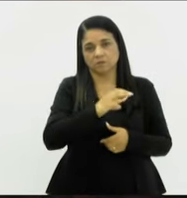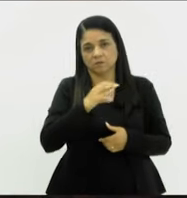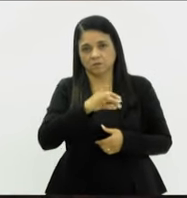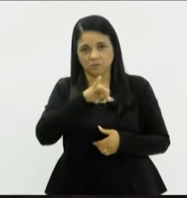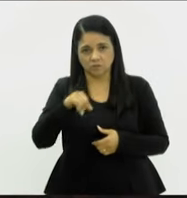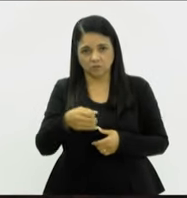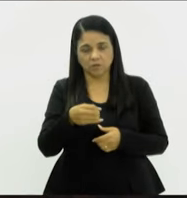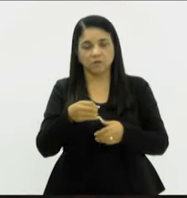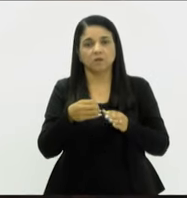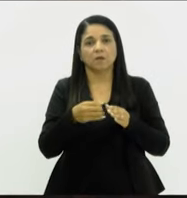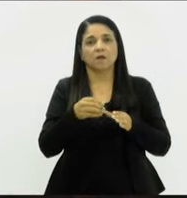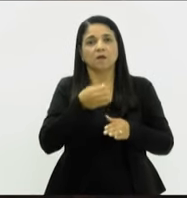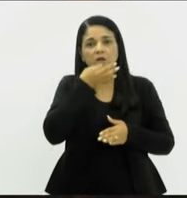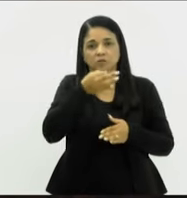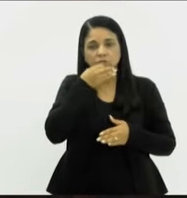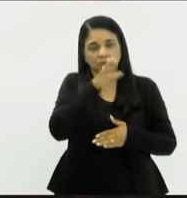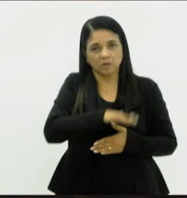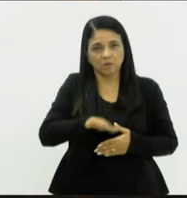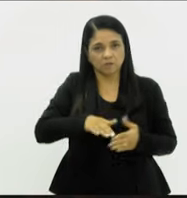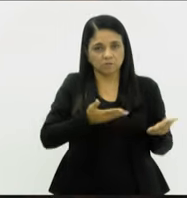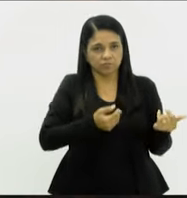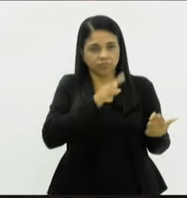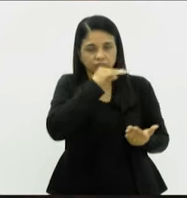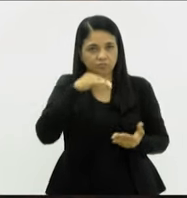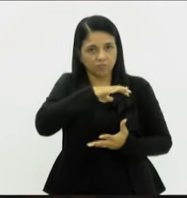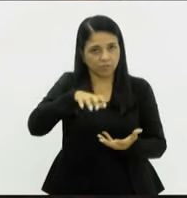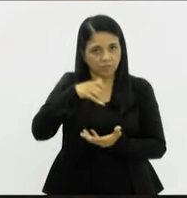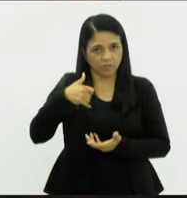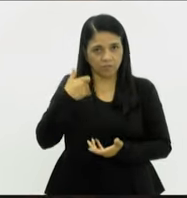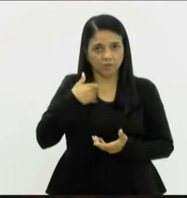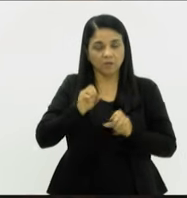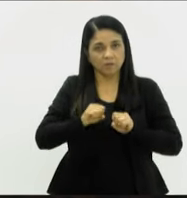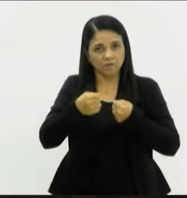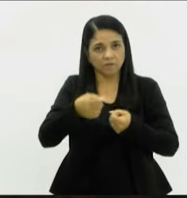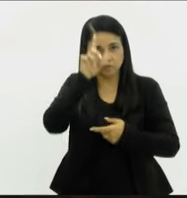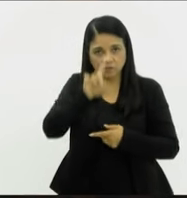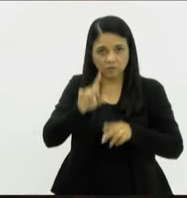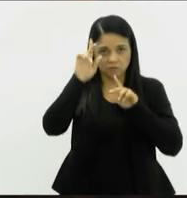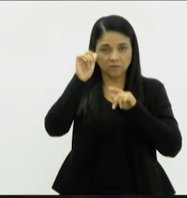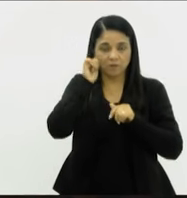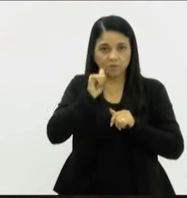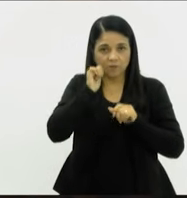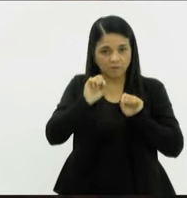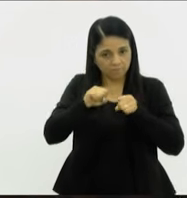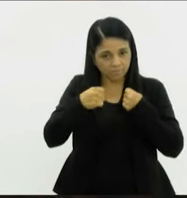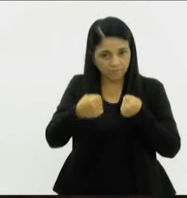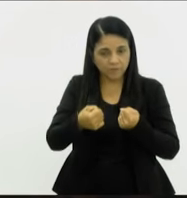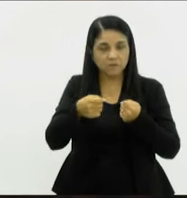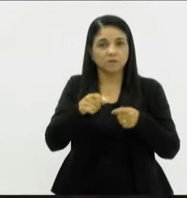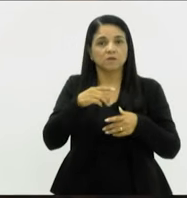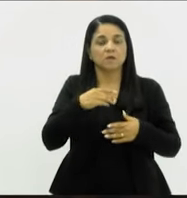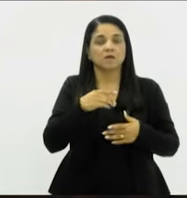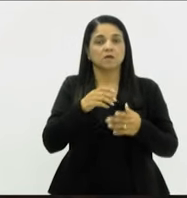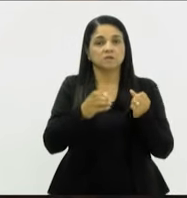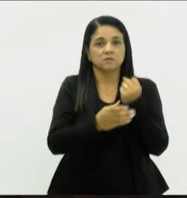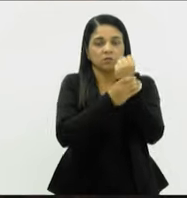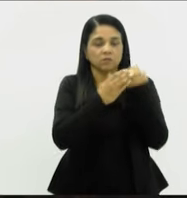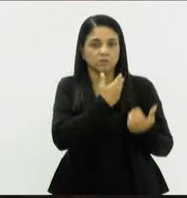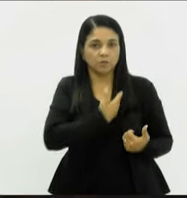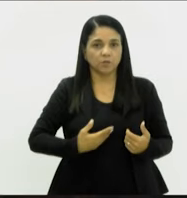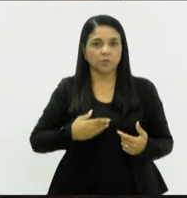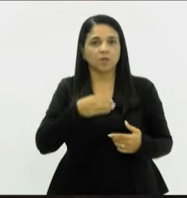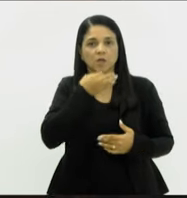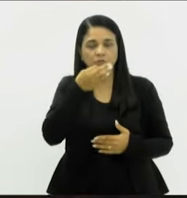Justiça, de Assunto da Criança, do Adolescente e do Idoso, de Defesa dos Direitos da Mulher, de Segurança Pública e Assuntos de Polícia,